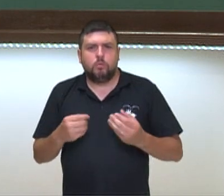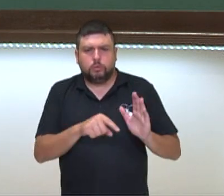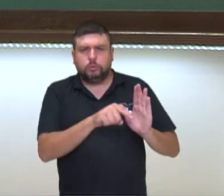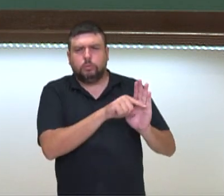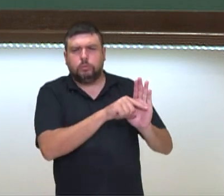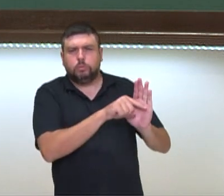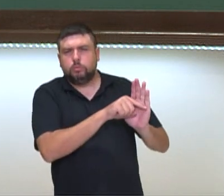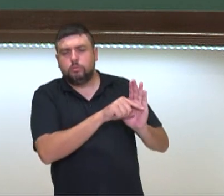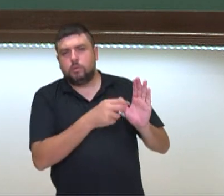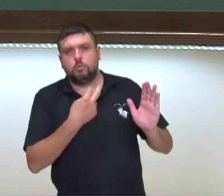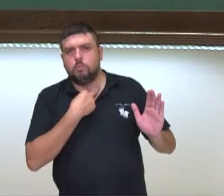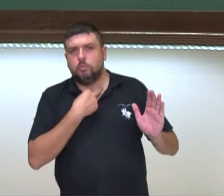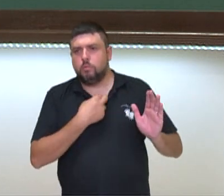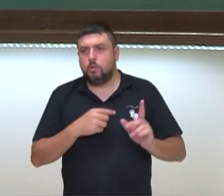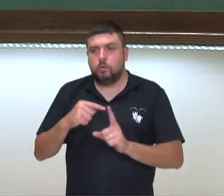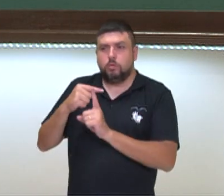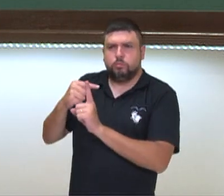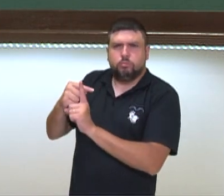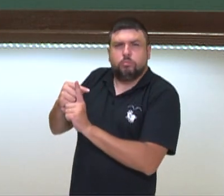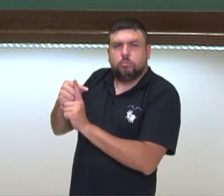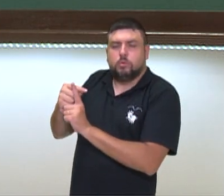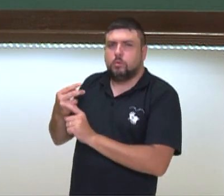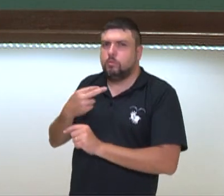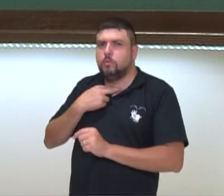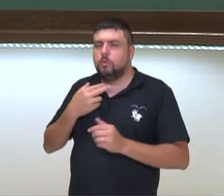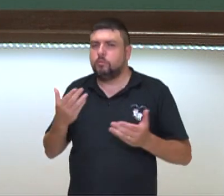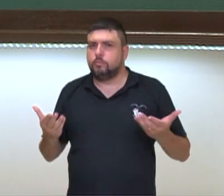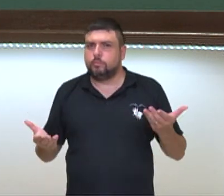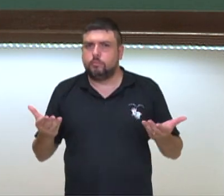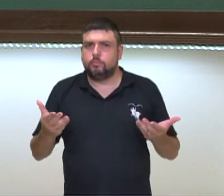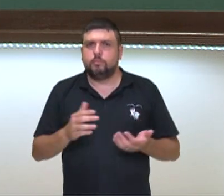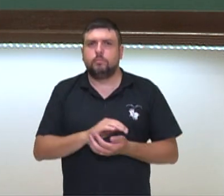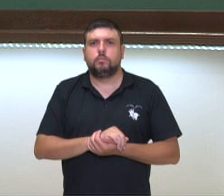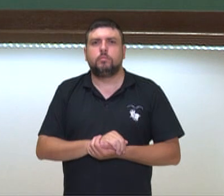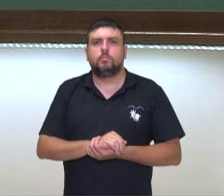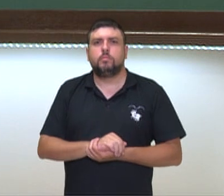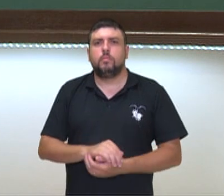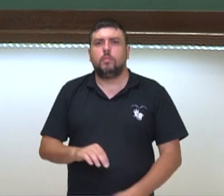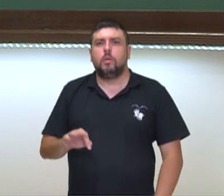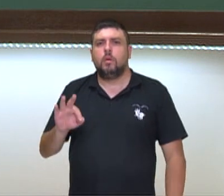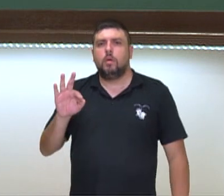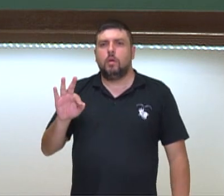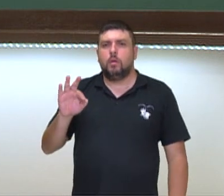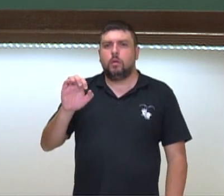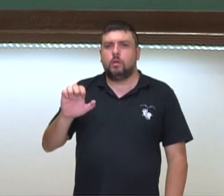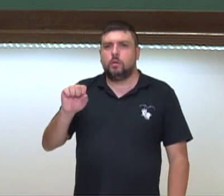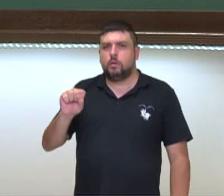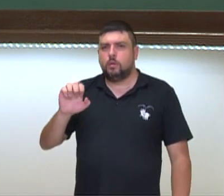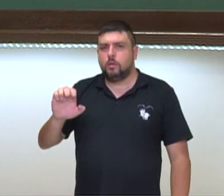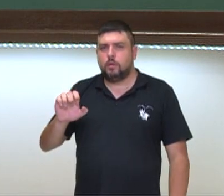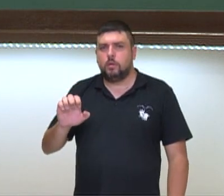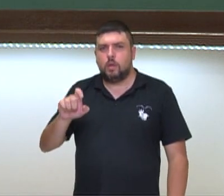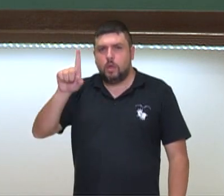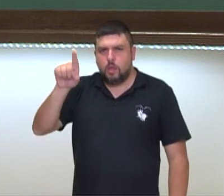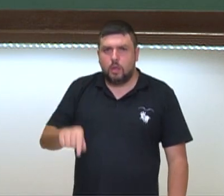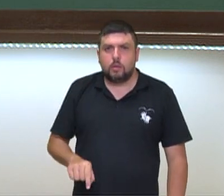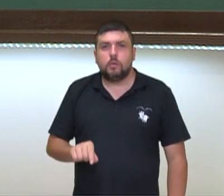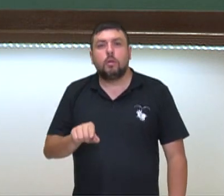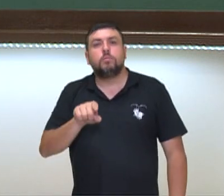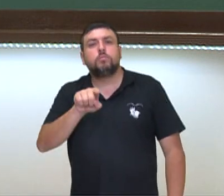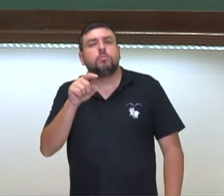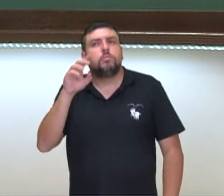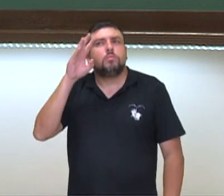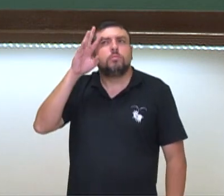nem tanto para o lado positivo. A tese. Tese é aquilo que você pensa, a ideia que você vai